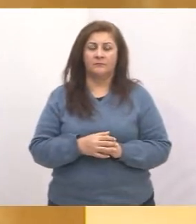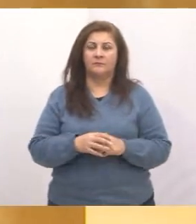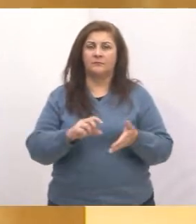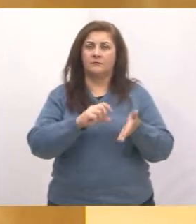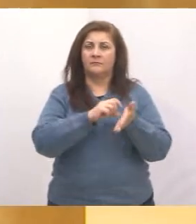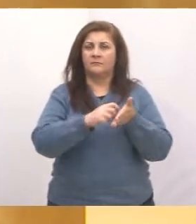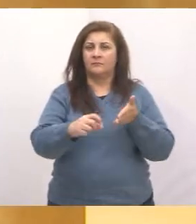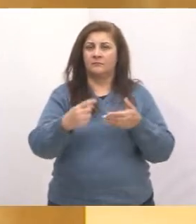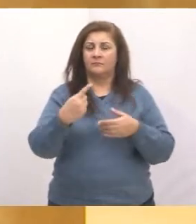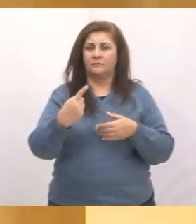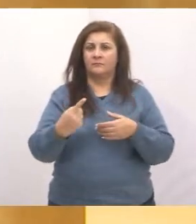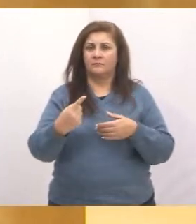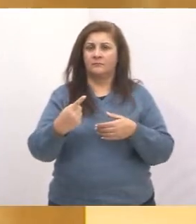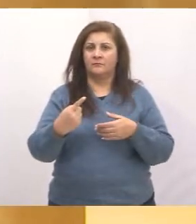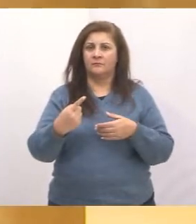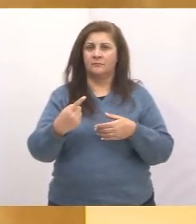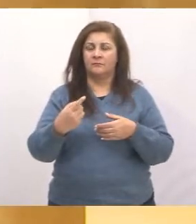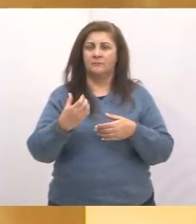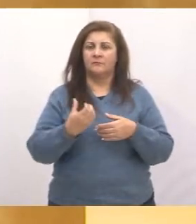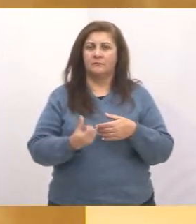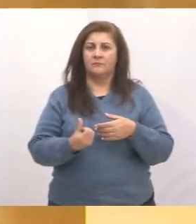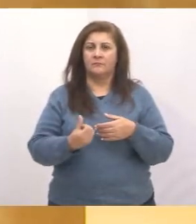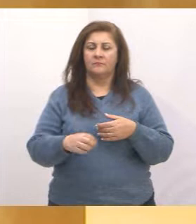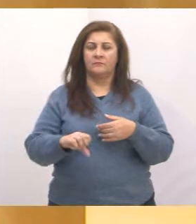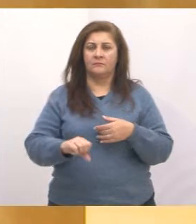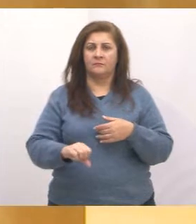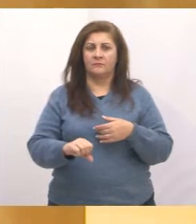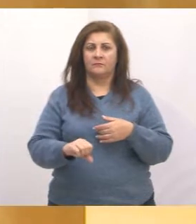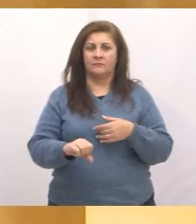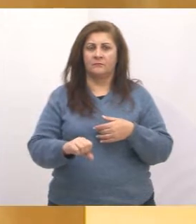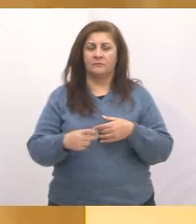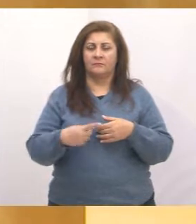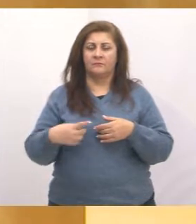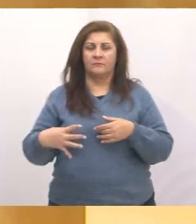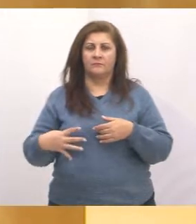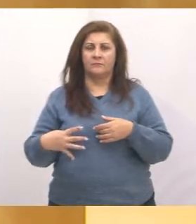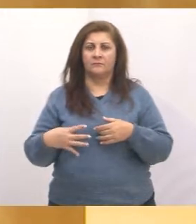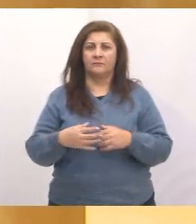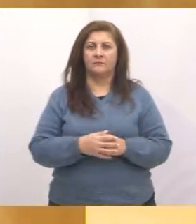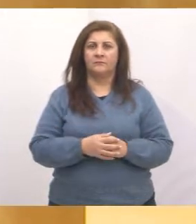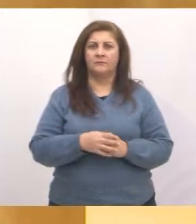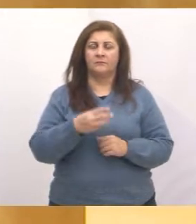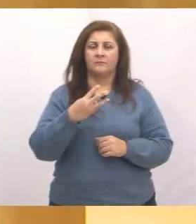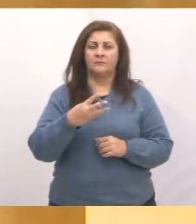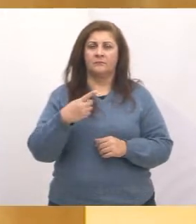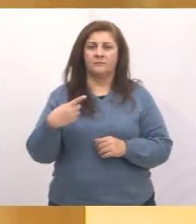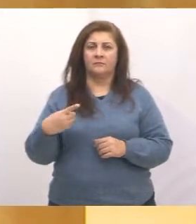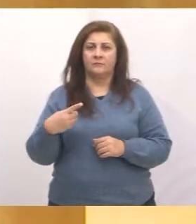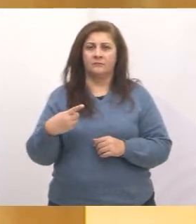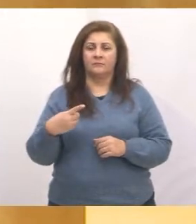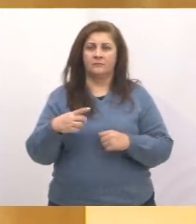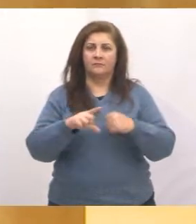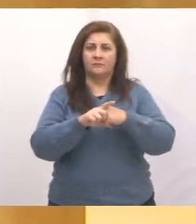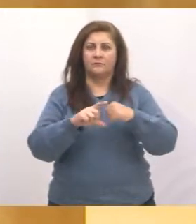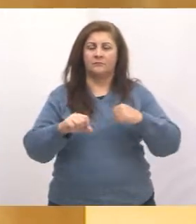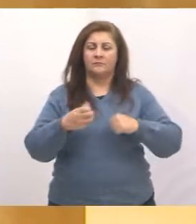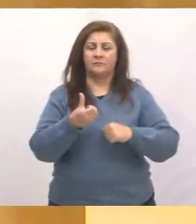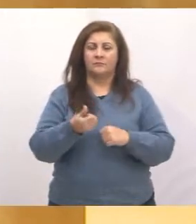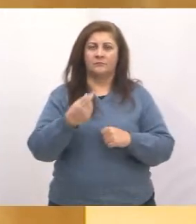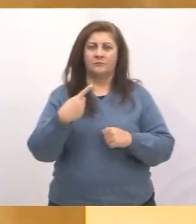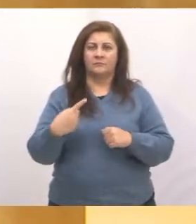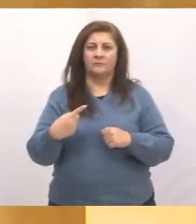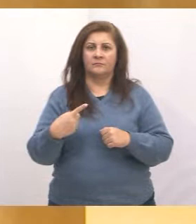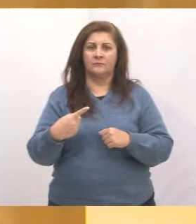inciso 1, 6, 9, 14 e 31. Do artigo 61 da